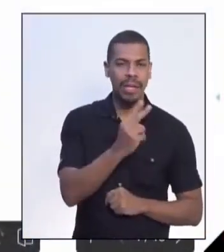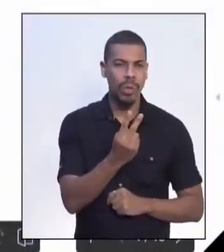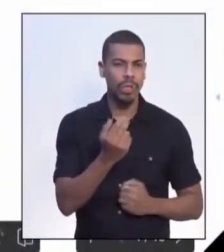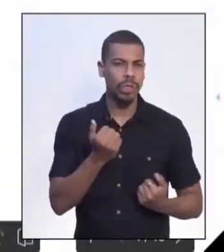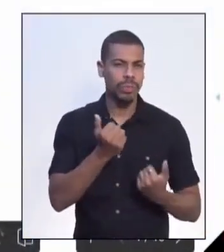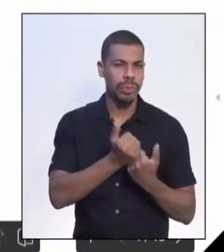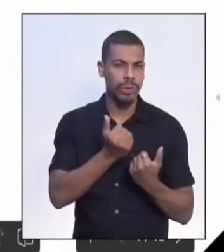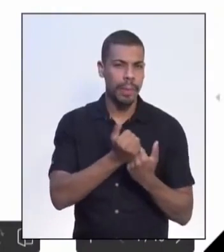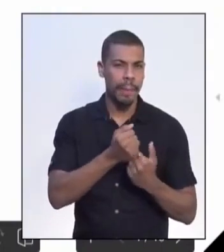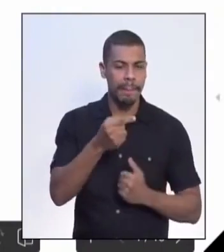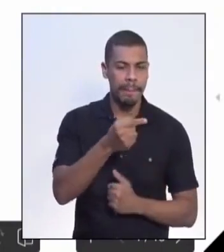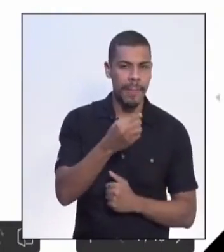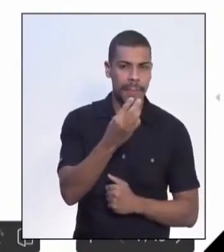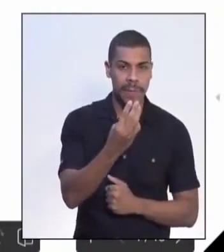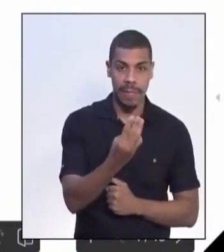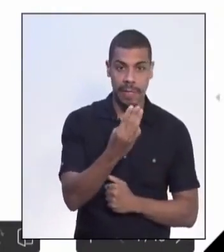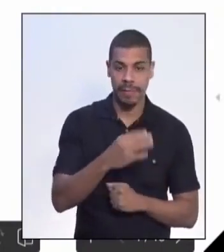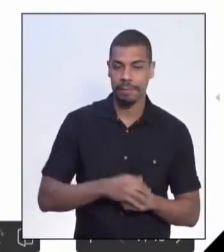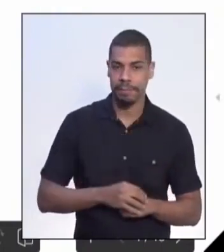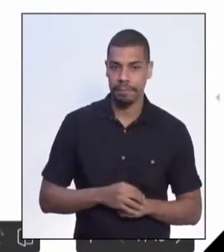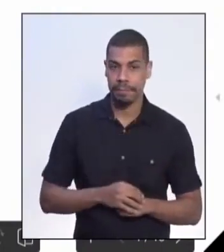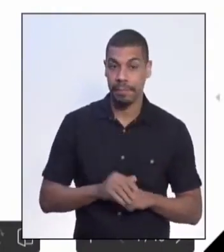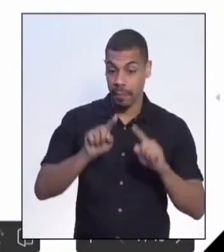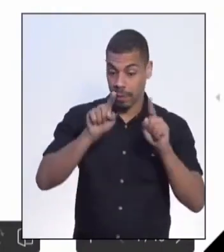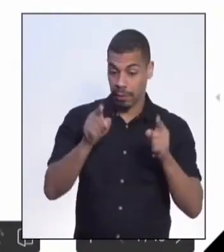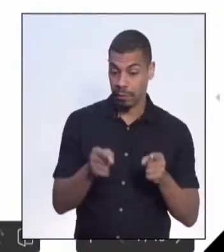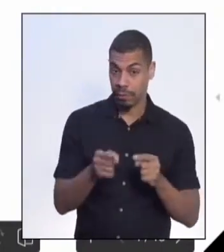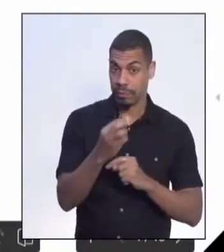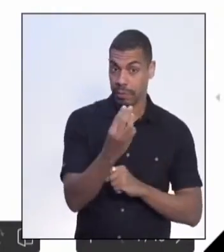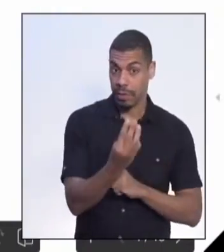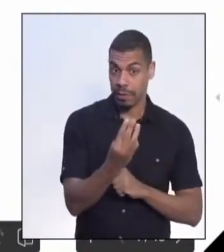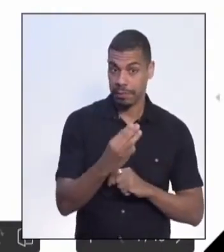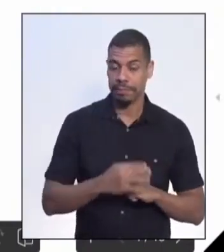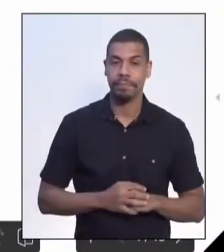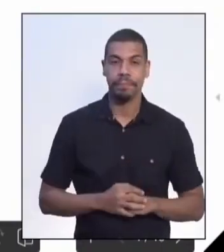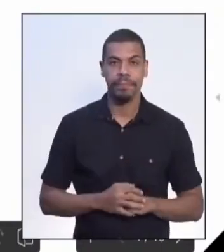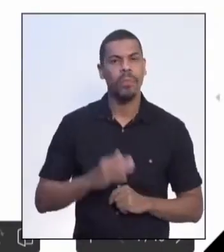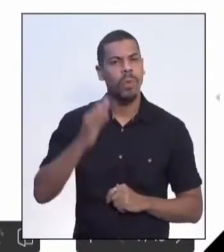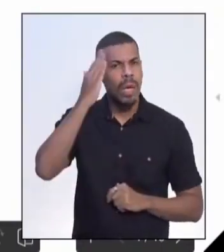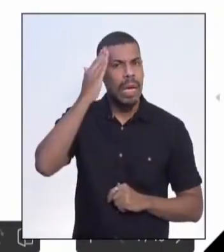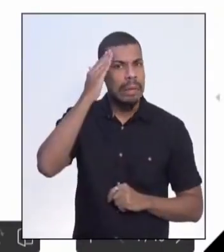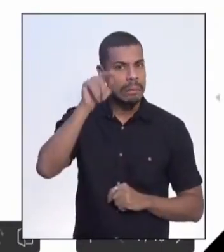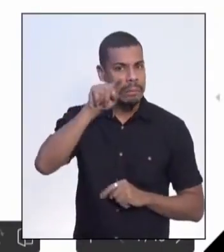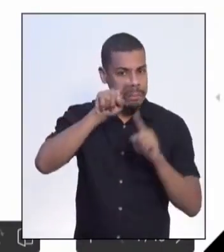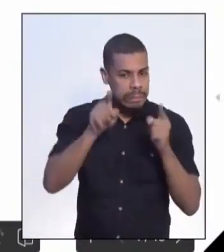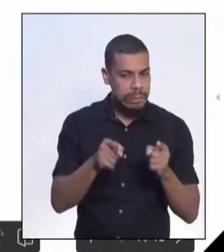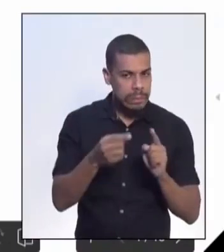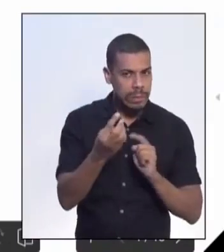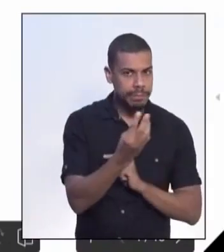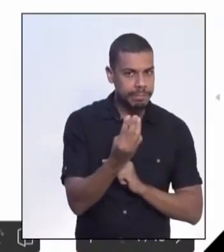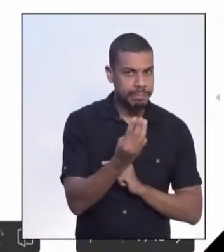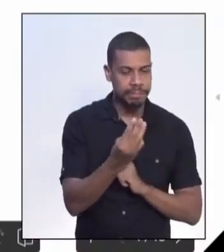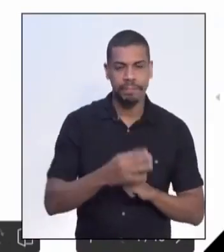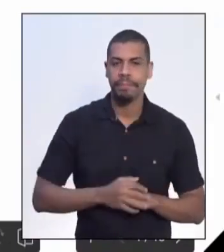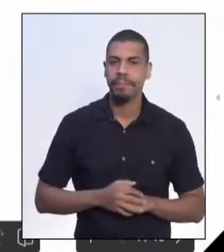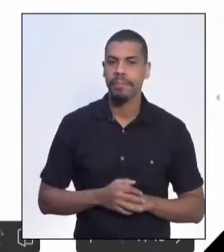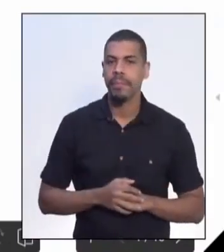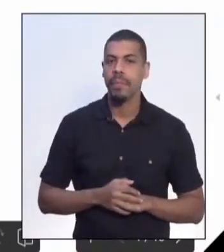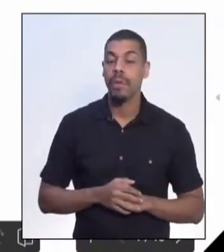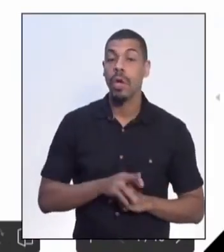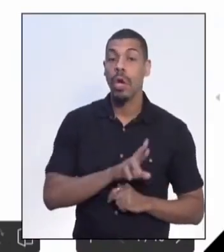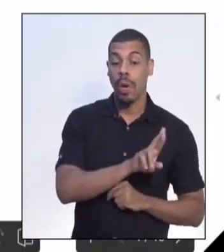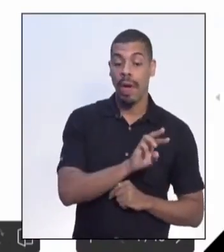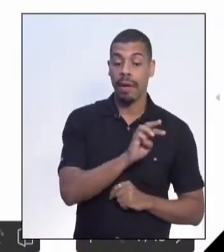é menos 3, ponho dentro dos parênteses, porque sabemos que vamos ter que fazer o joguinho de sinal.